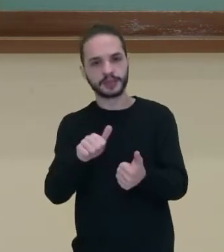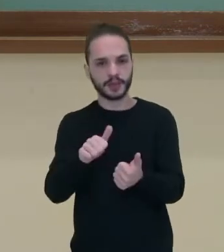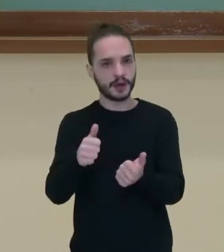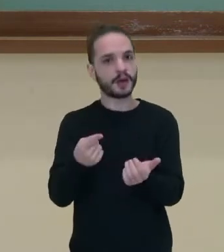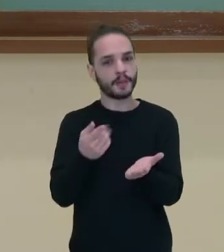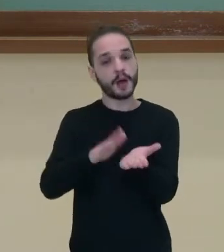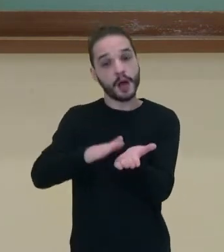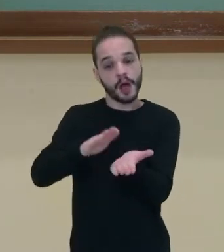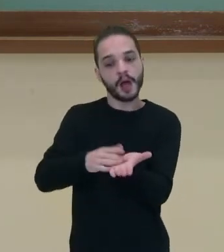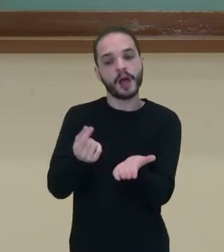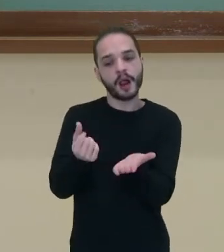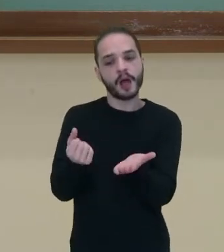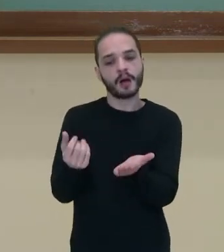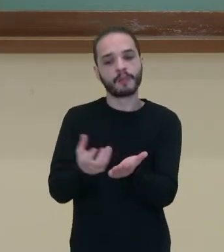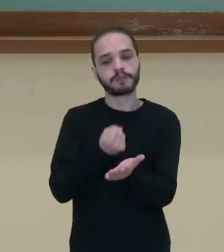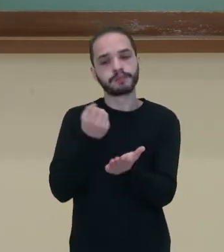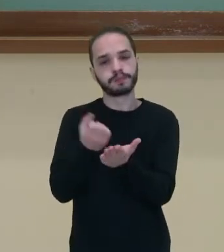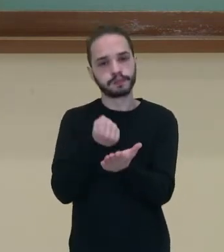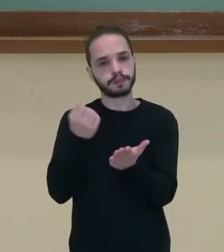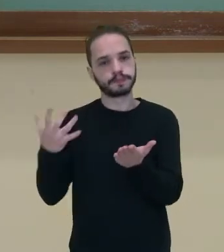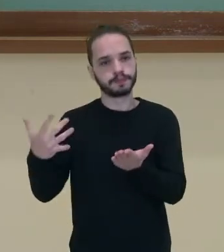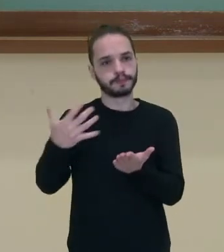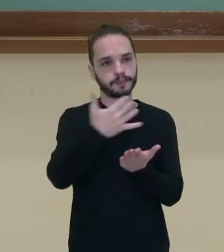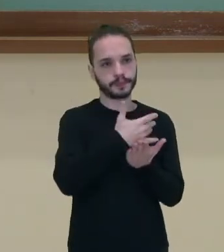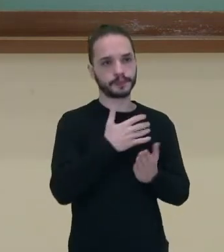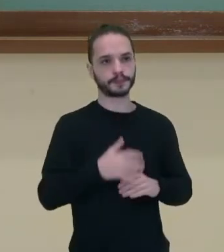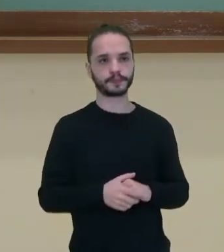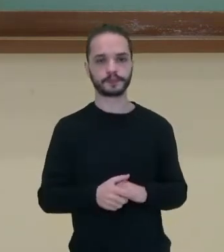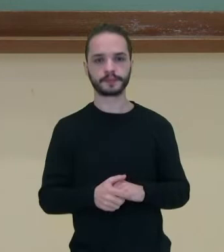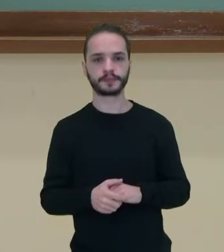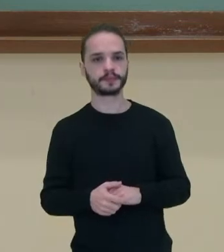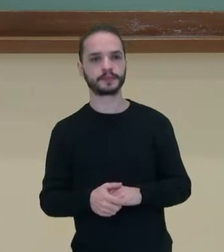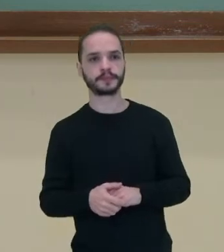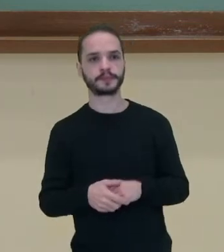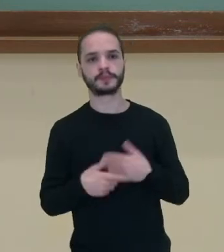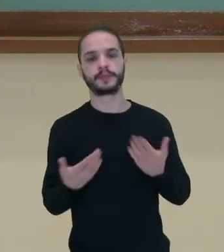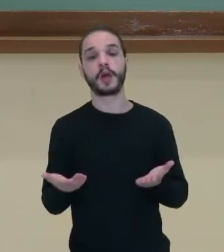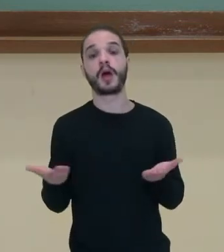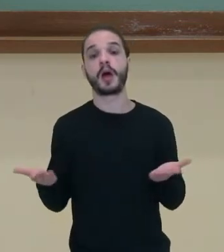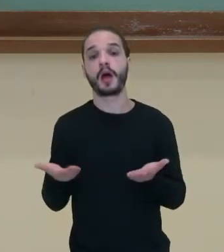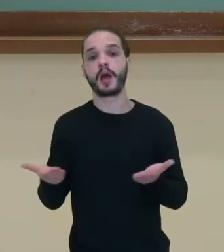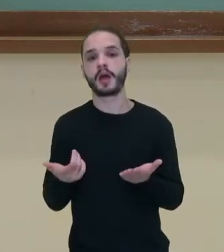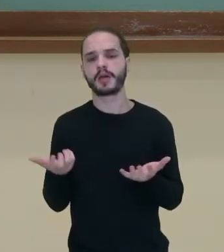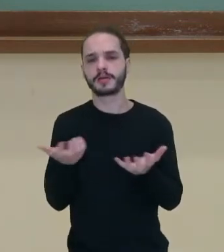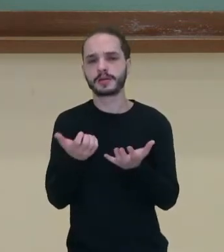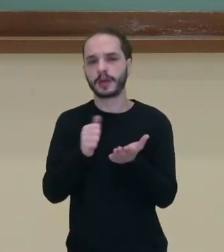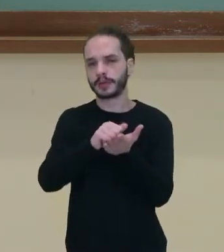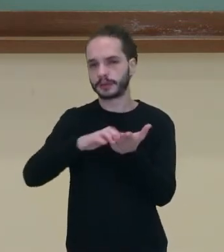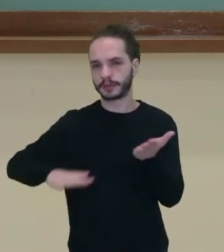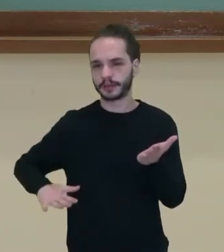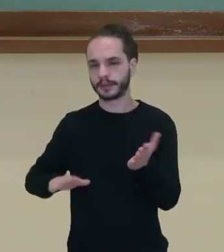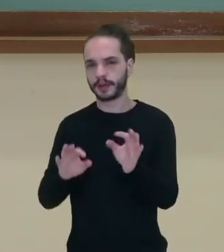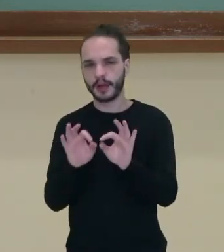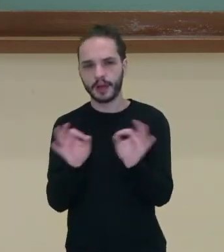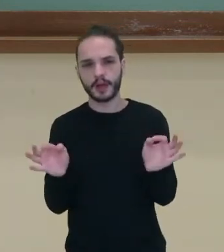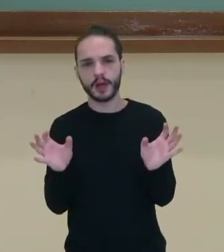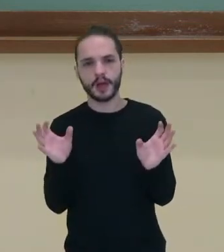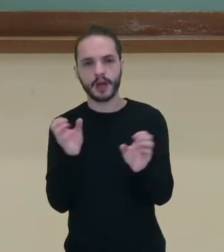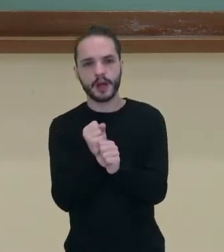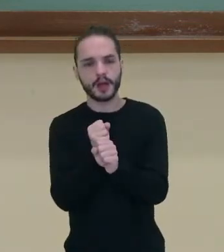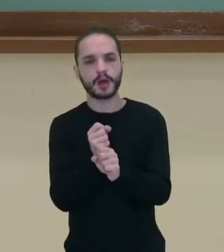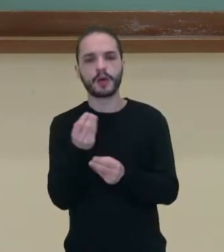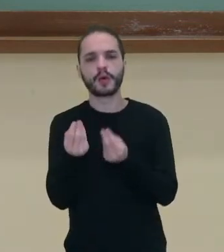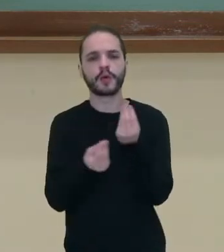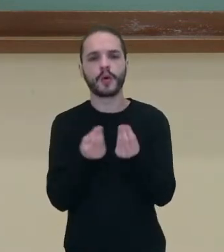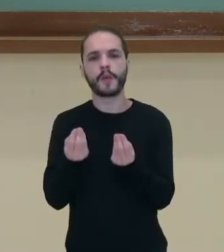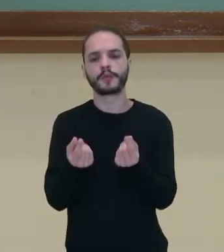cofres, certo? Gente, agora eu quero fazer uma atividade rapidinha aqui para ver o que a gente está entendendo desta aula. De